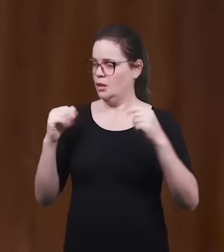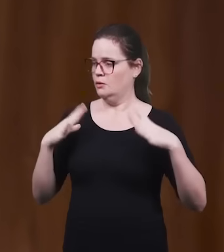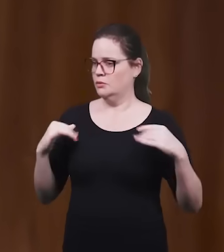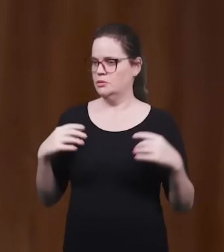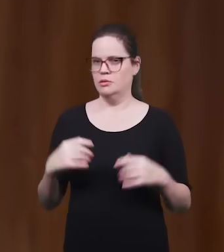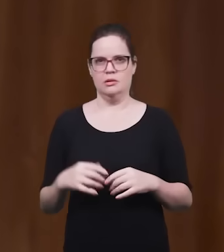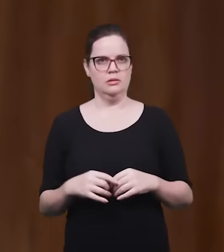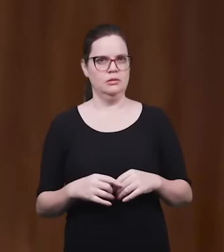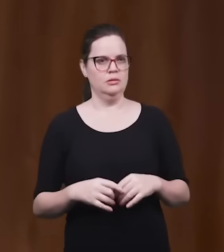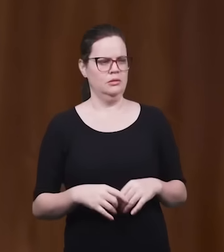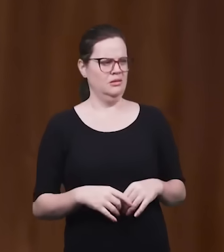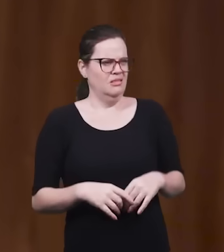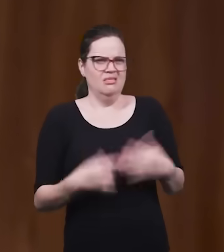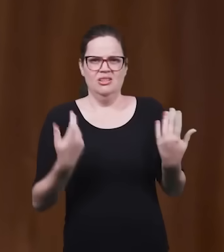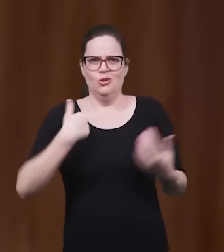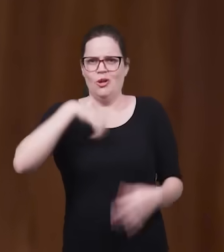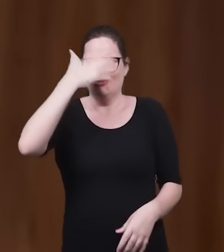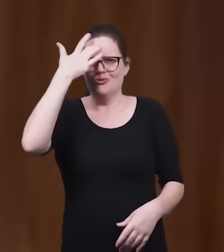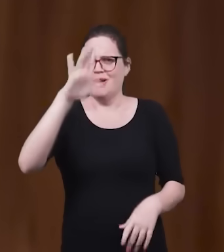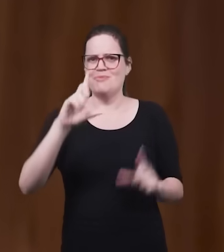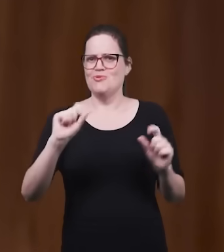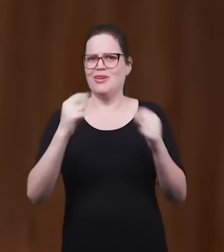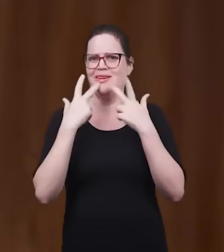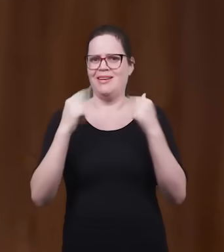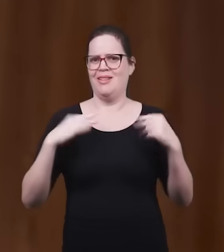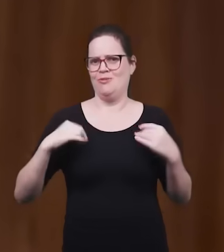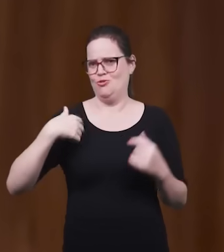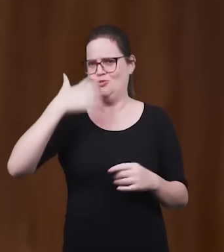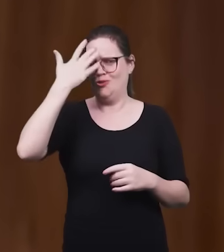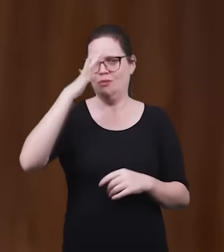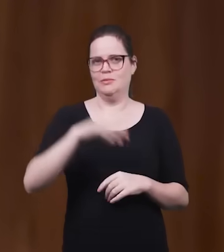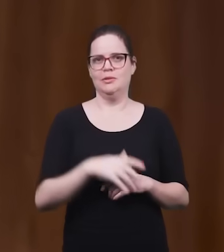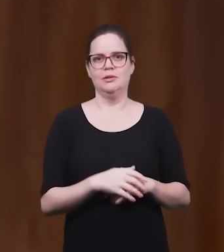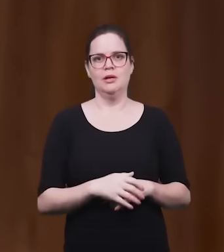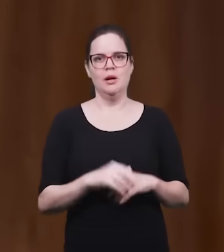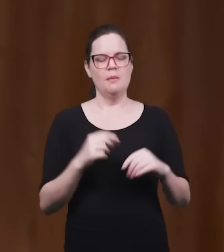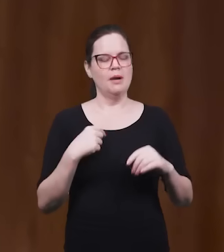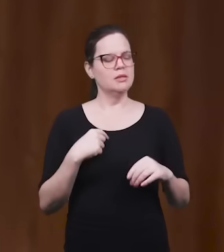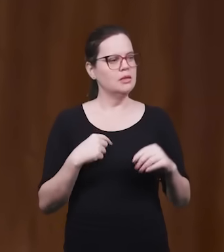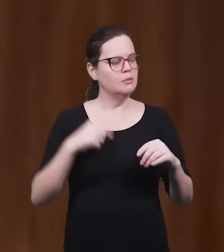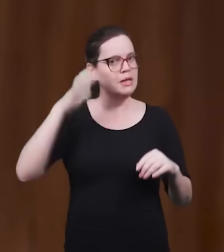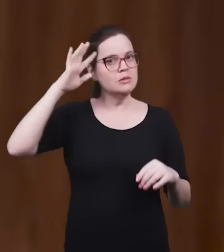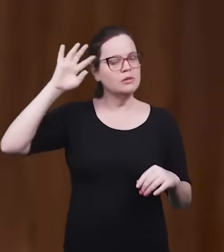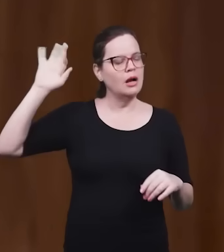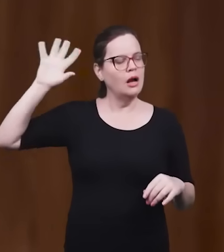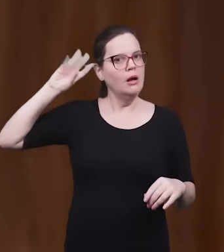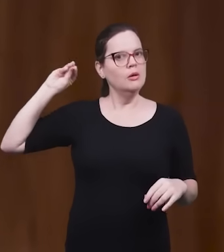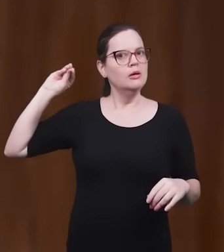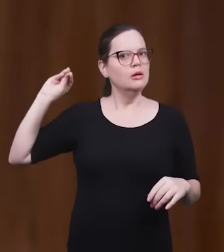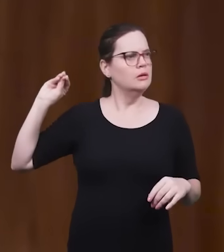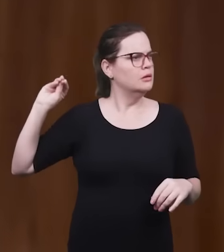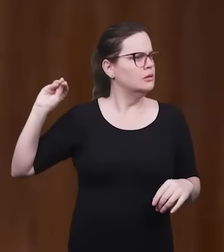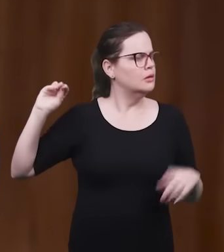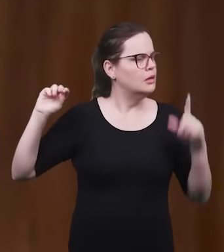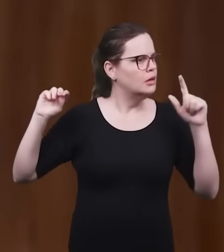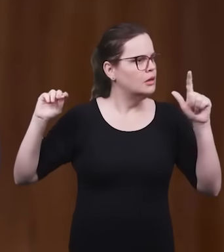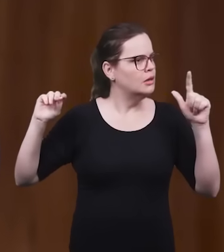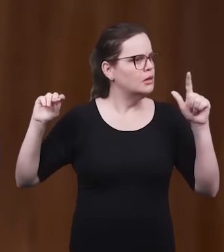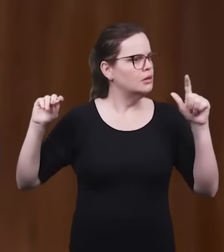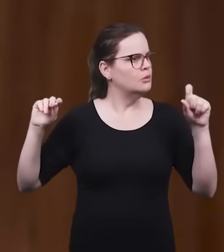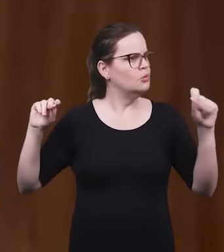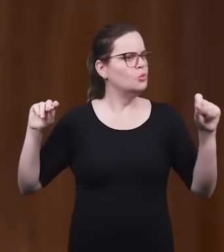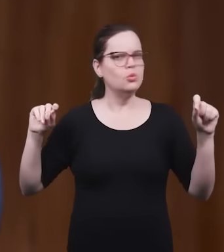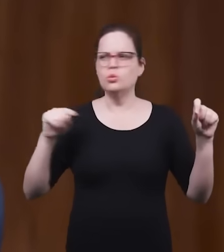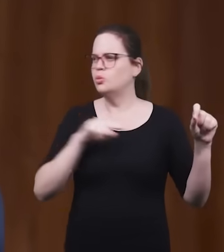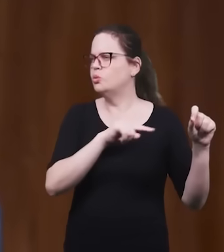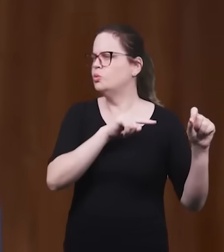estranha. Eu sabia que era língua estranha, nunca tinha visto aquilo. Mas aquilo mexeu comigo, eu fiquei... Mas